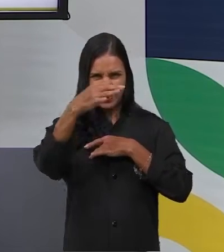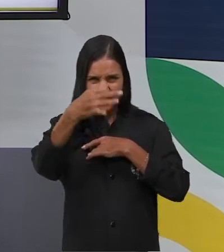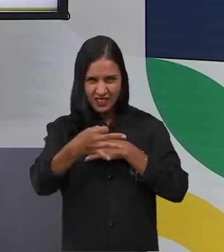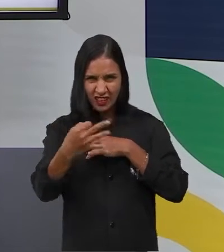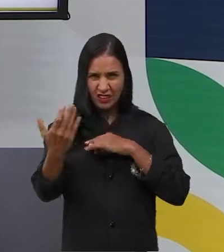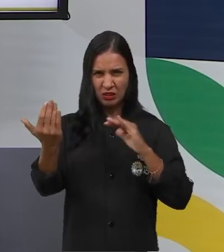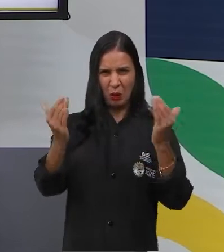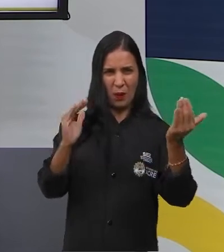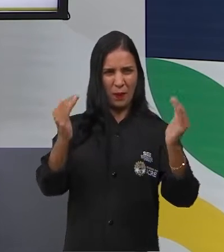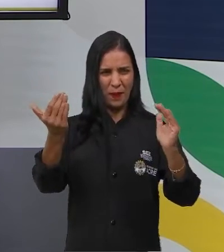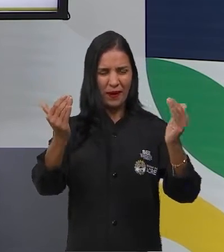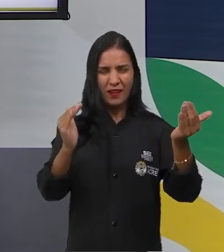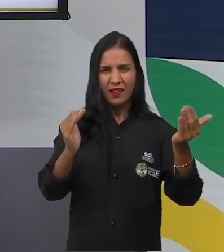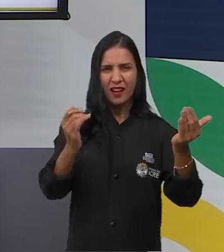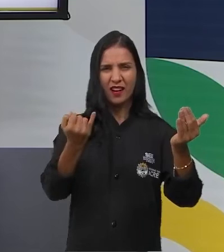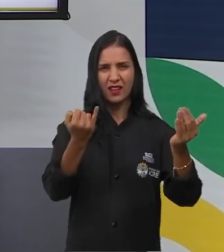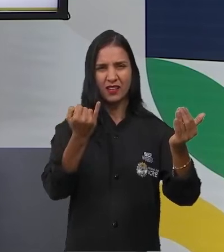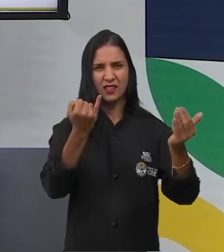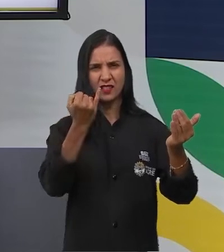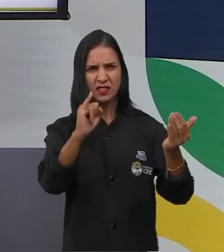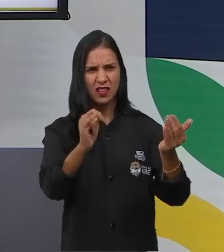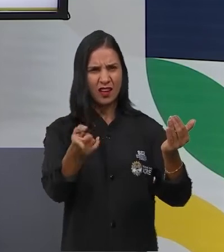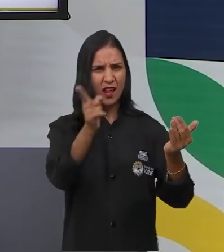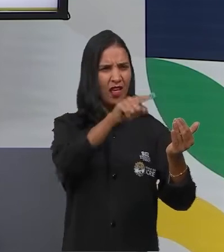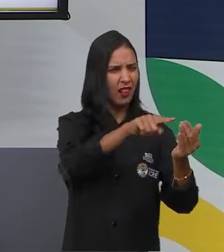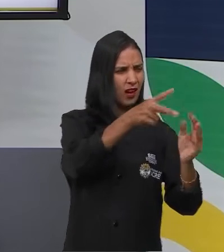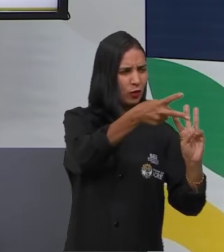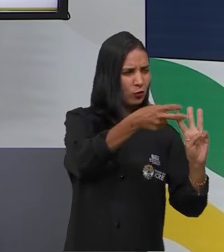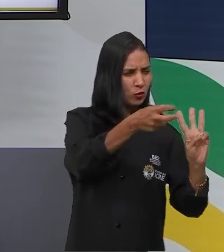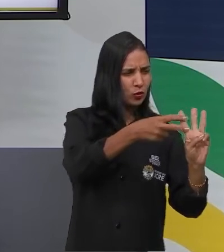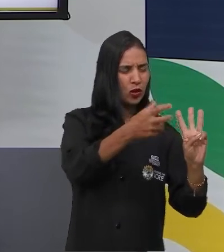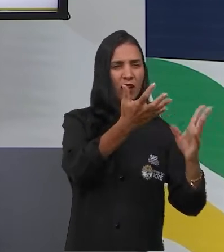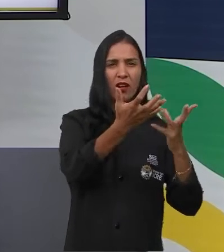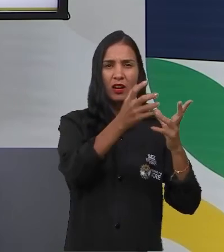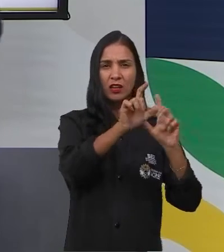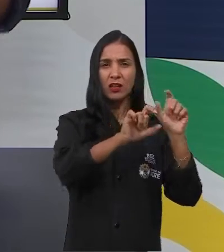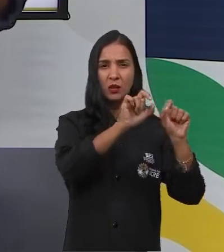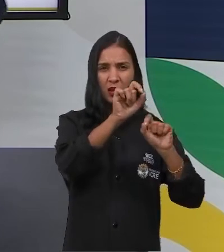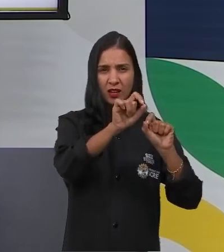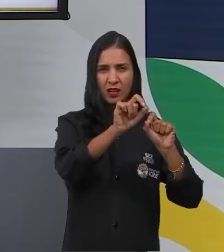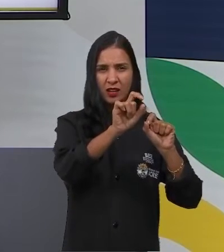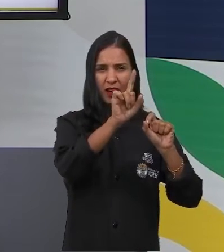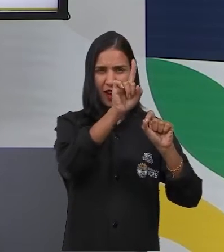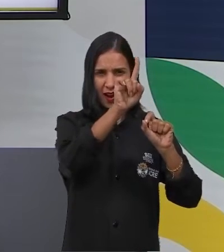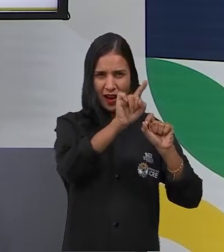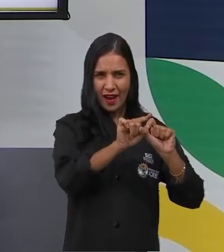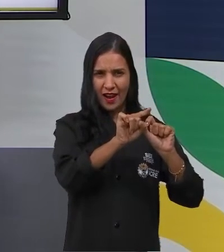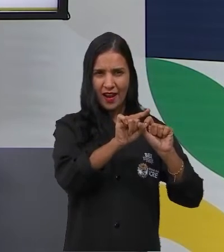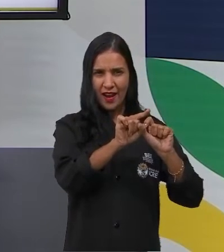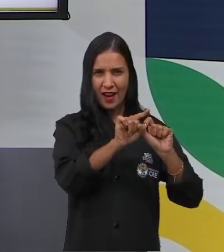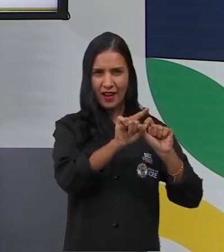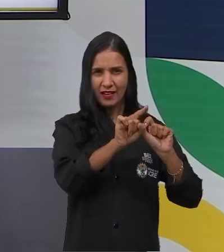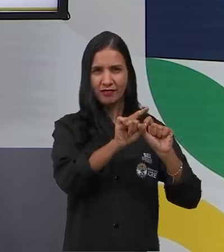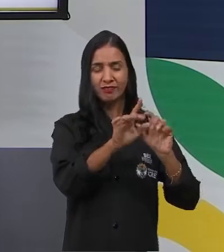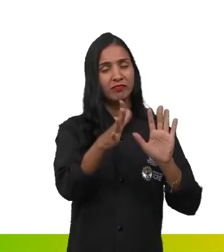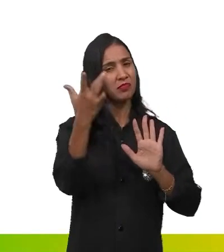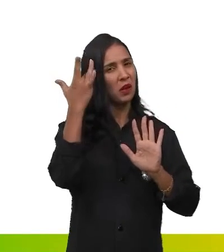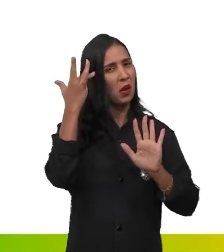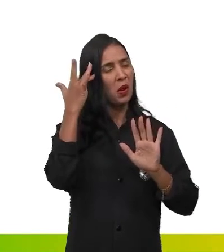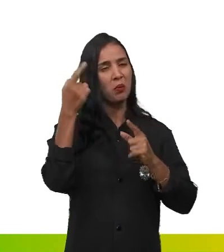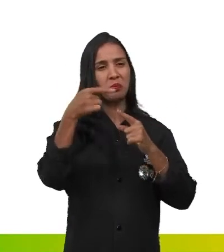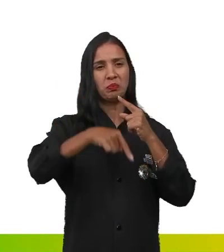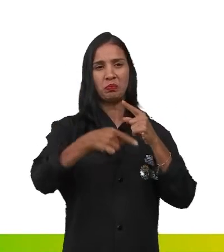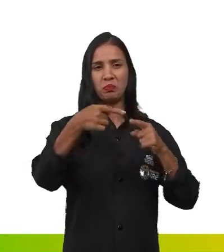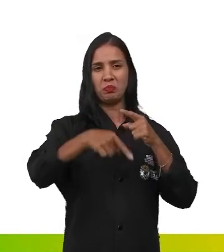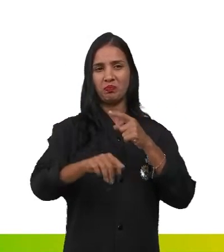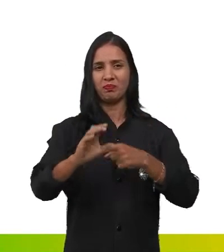acerca das práticas dos jogos das tribos e a gente entende também sobre os Jogos Olímpicos, é isso que compara? Acho que não. Vamos